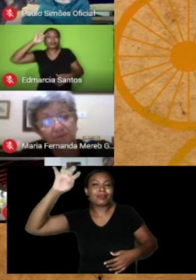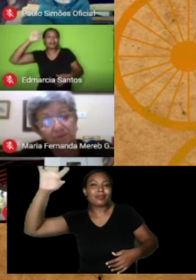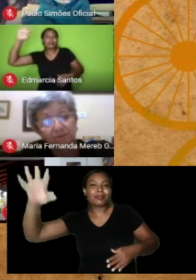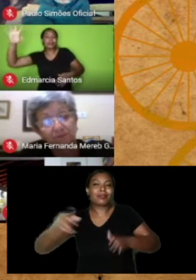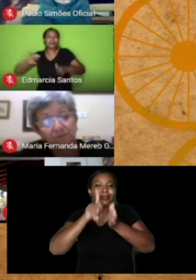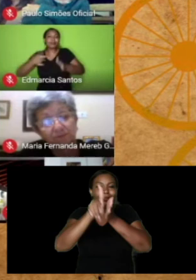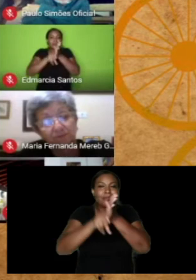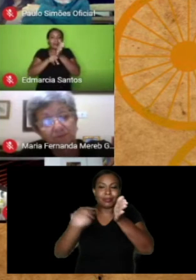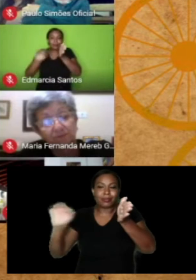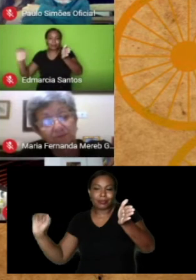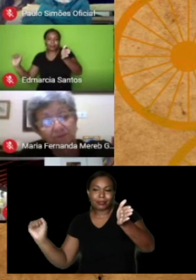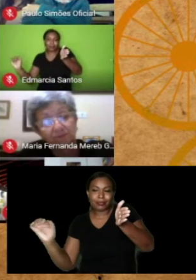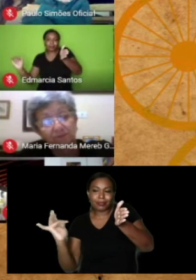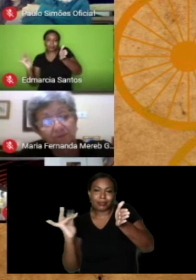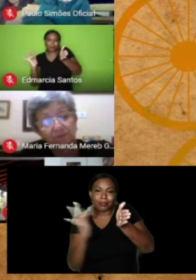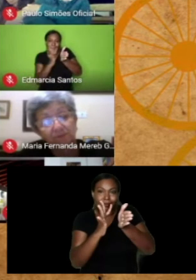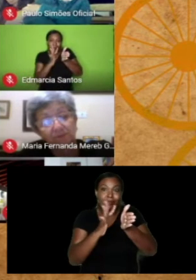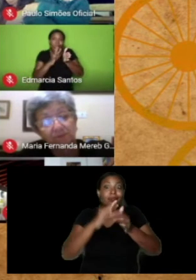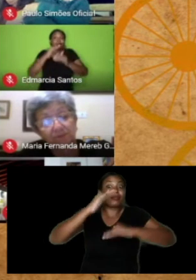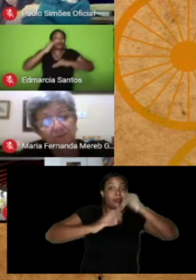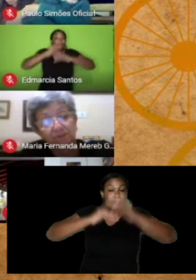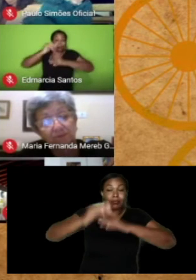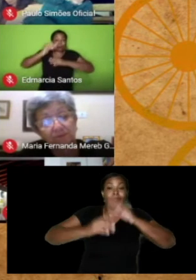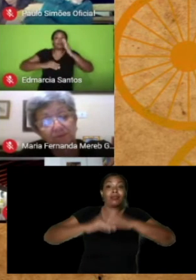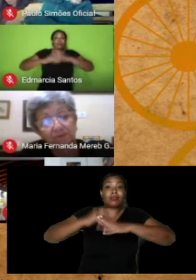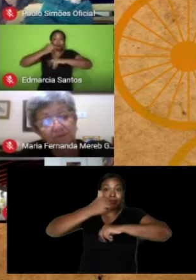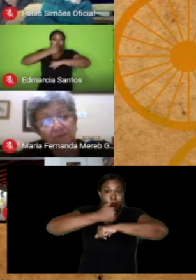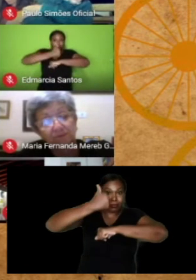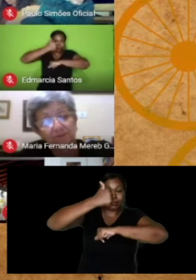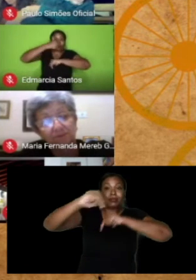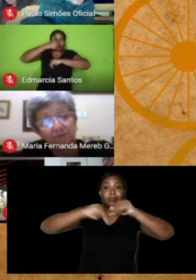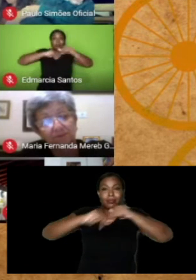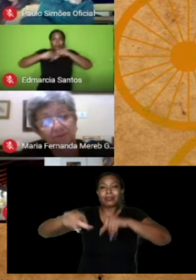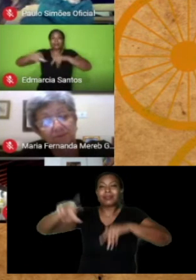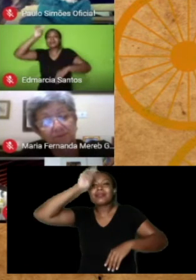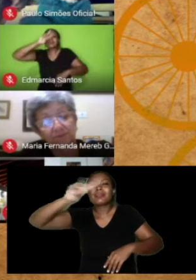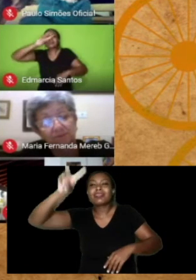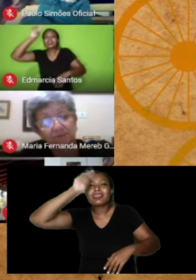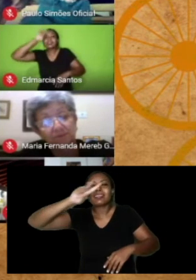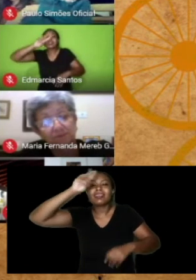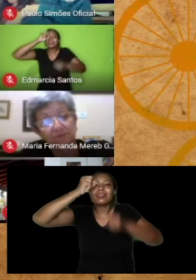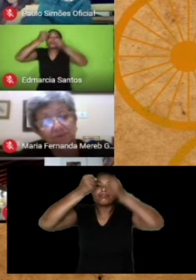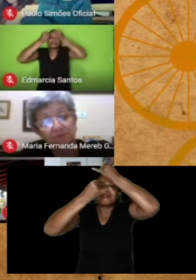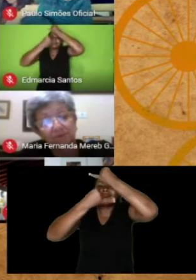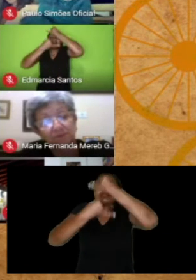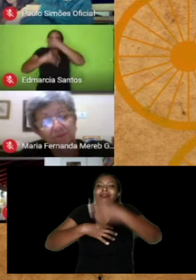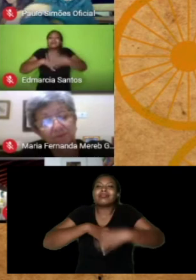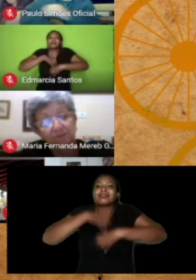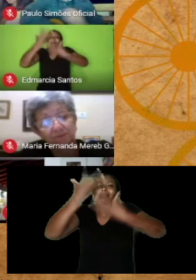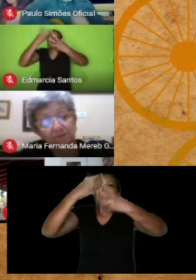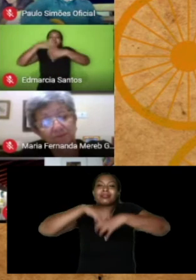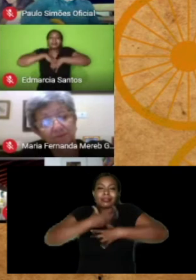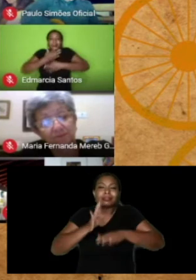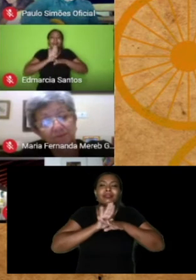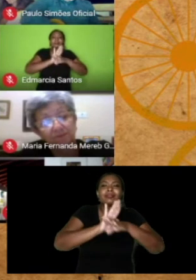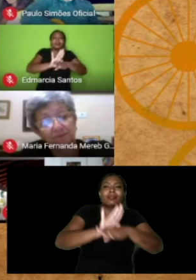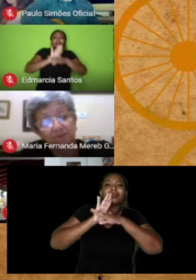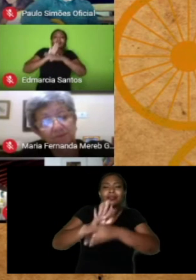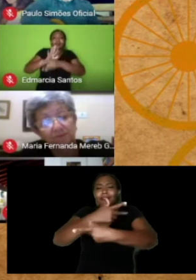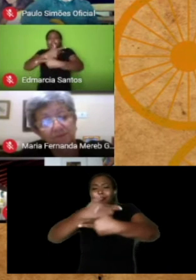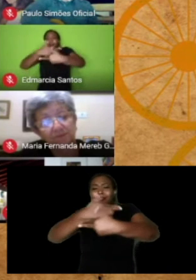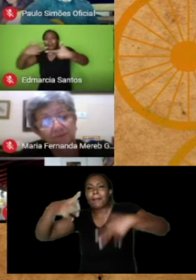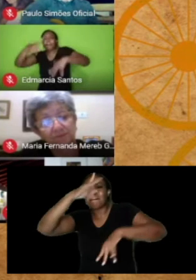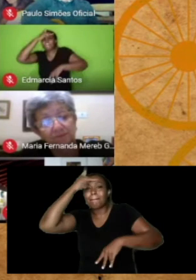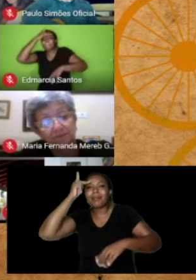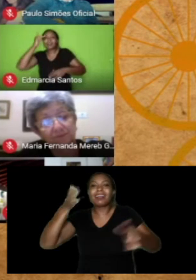e trabalhadores. E essas histórias foram possíveis de serem contadas com a ajuda de muitas pessoas, e